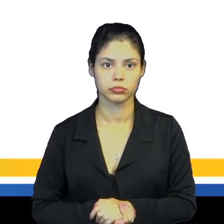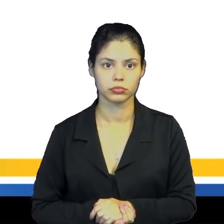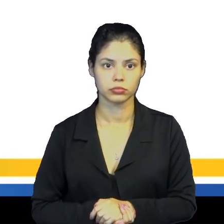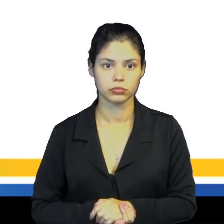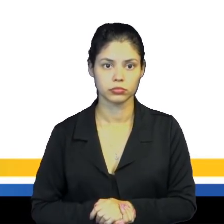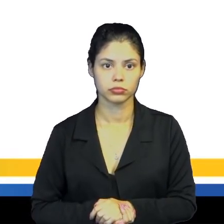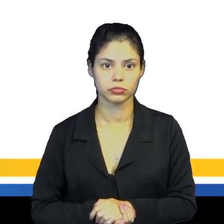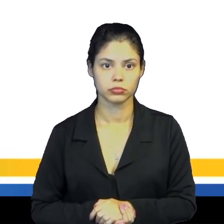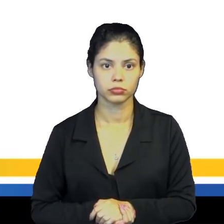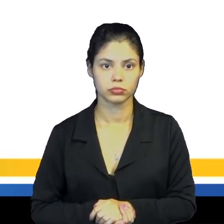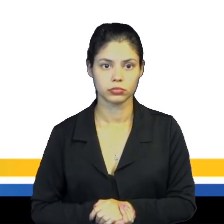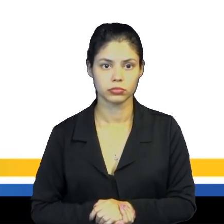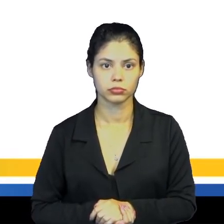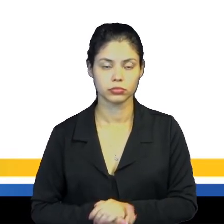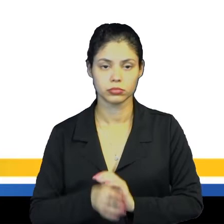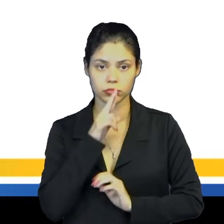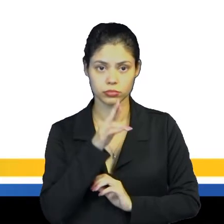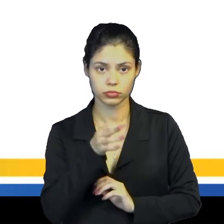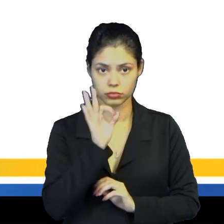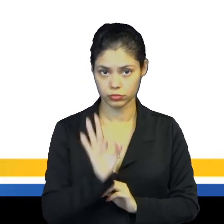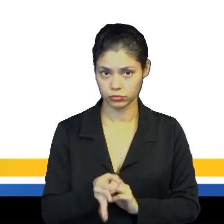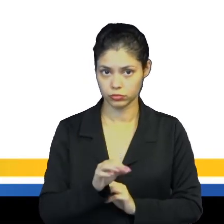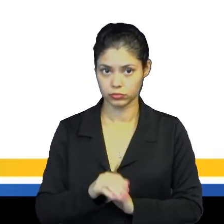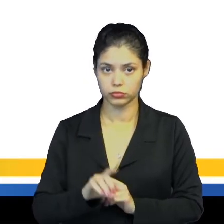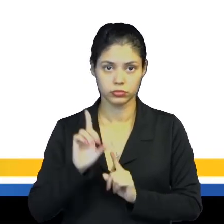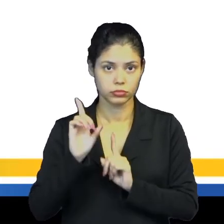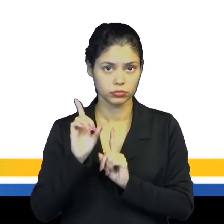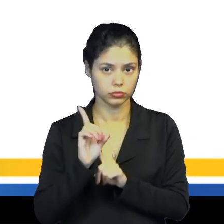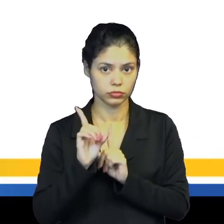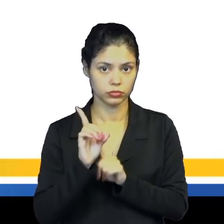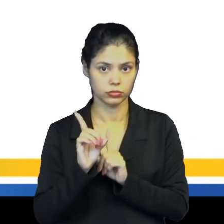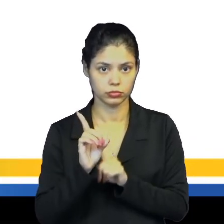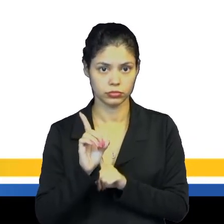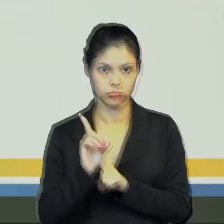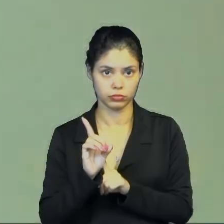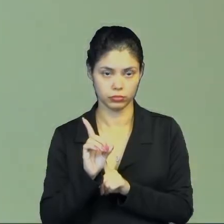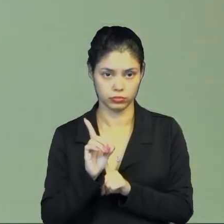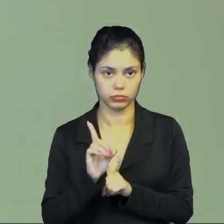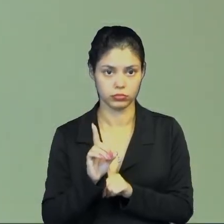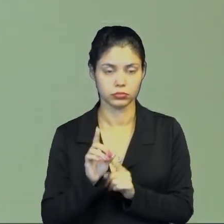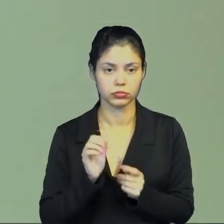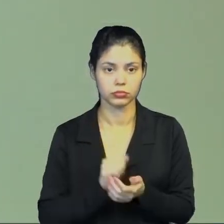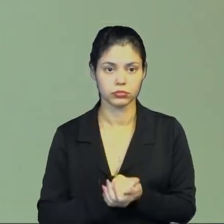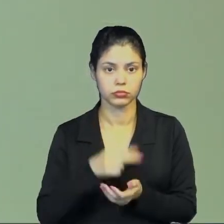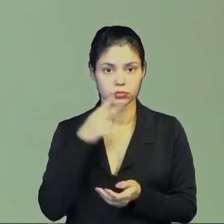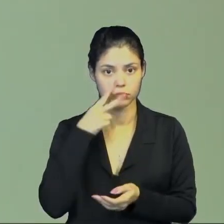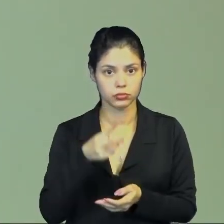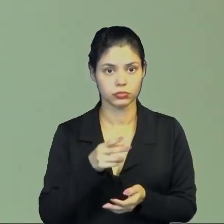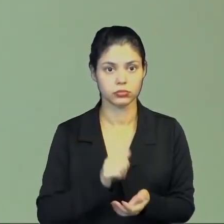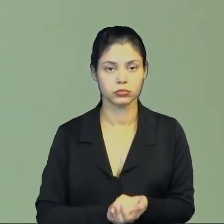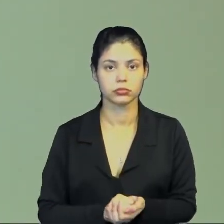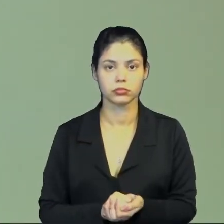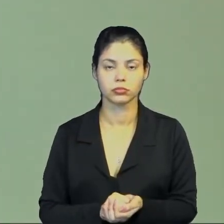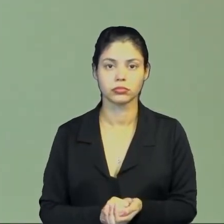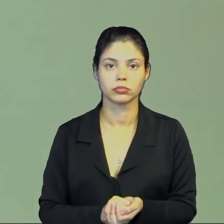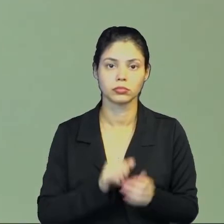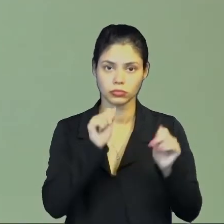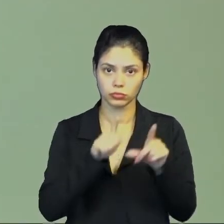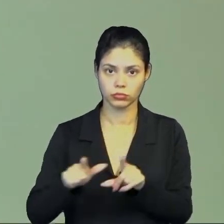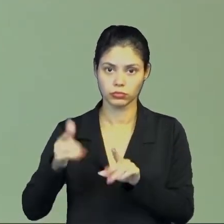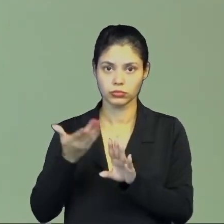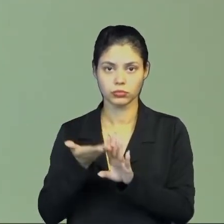Resposta certa é no testículo. Então, conforme nós já vimos nos